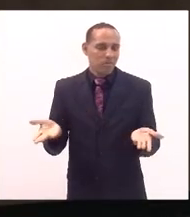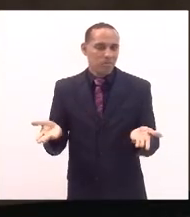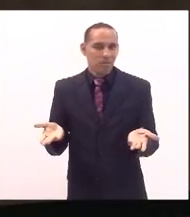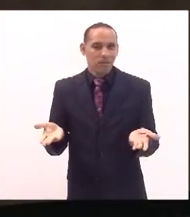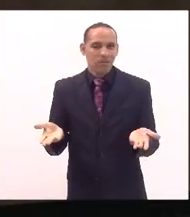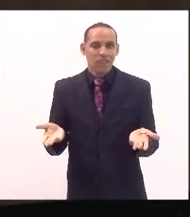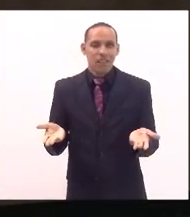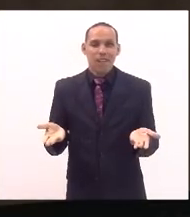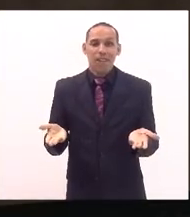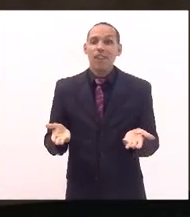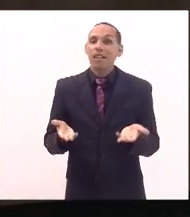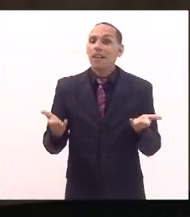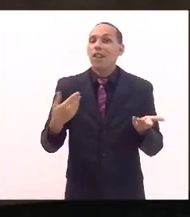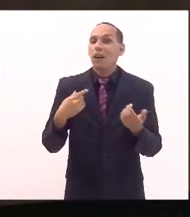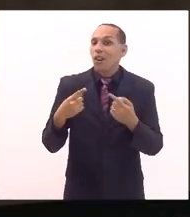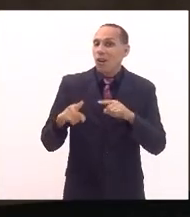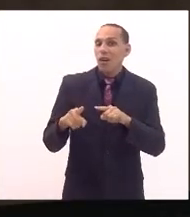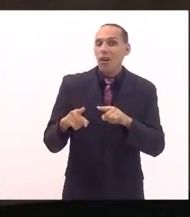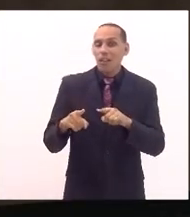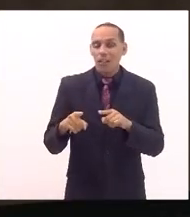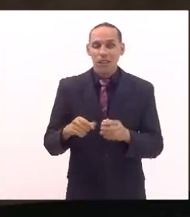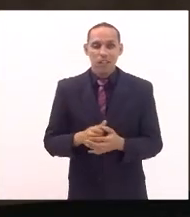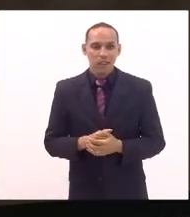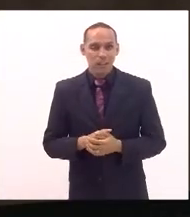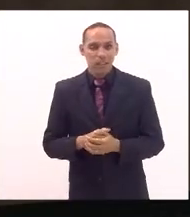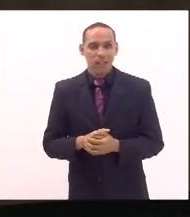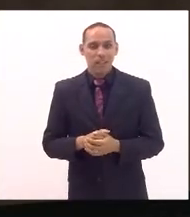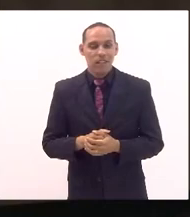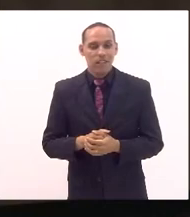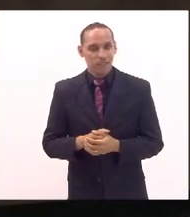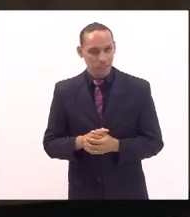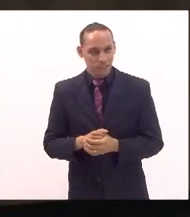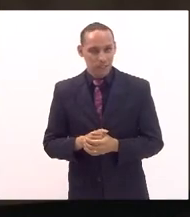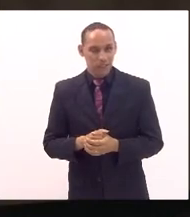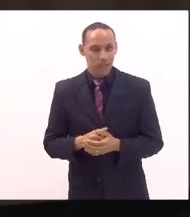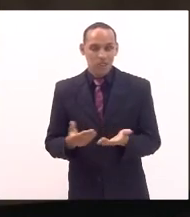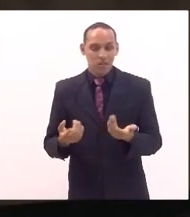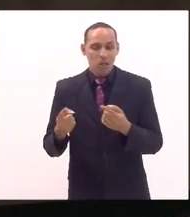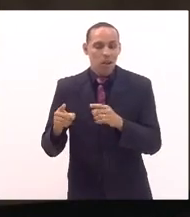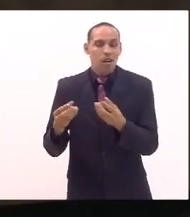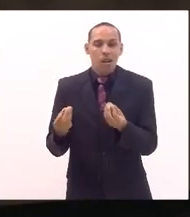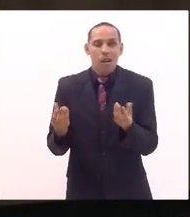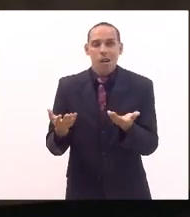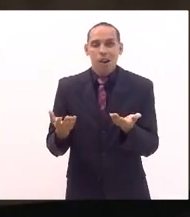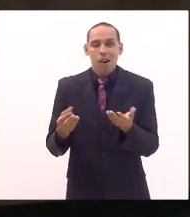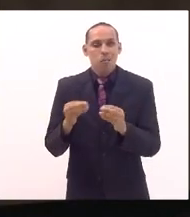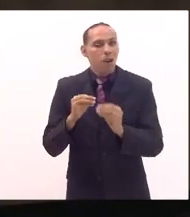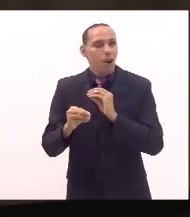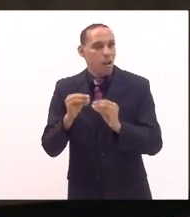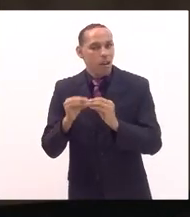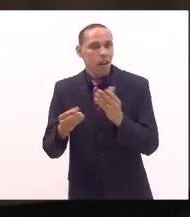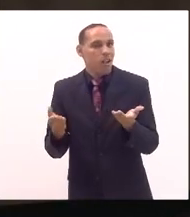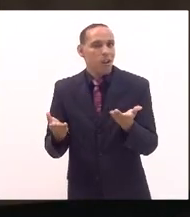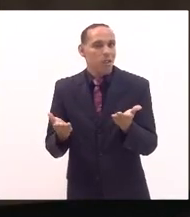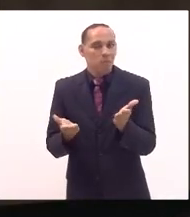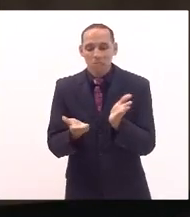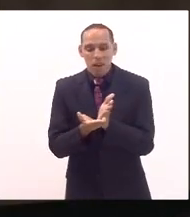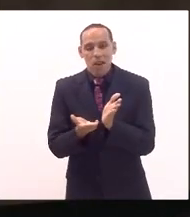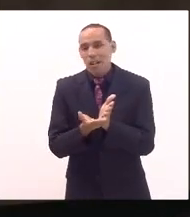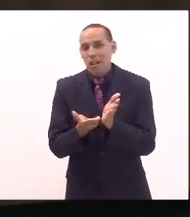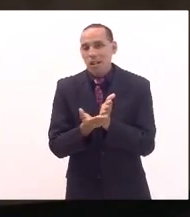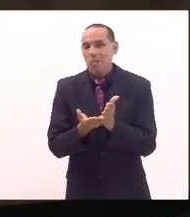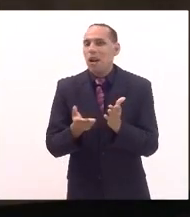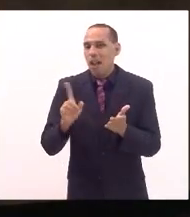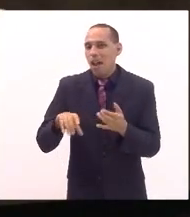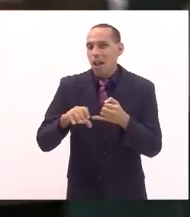Então como eu vou ser contra O que as novelas bíblicas sejam patrimônio material